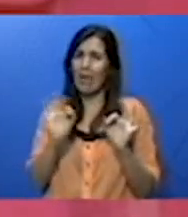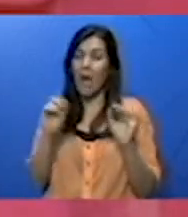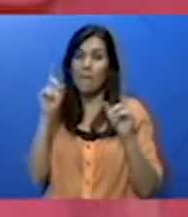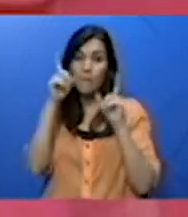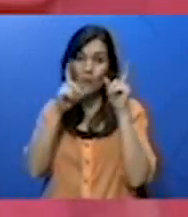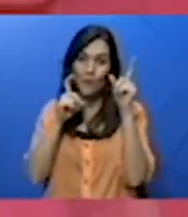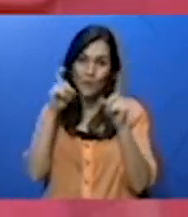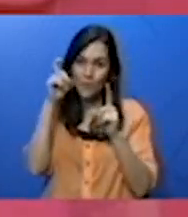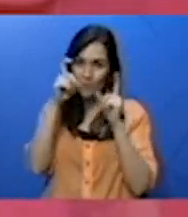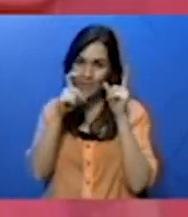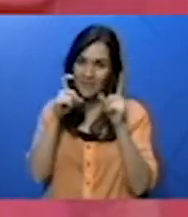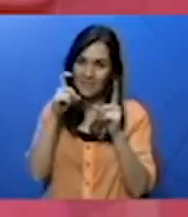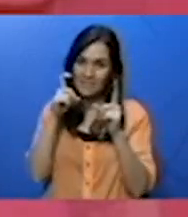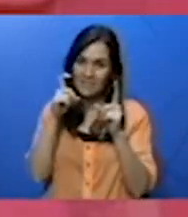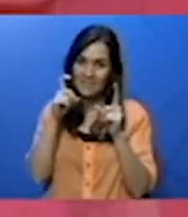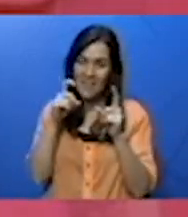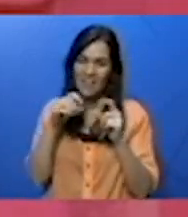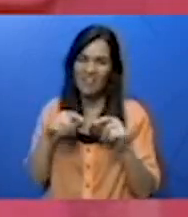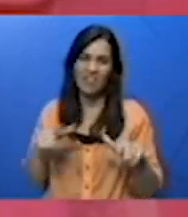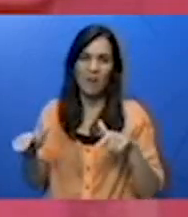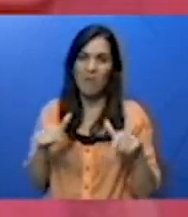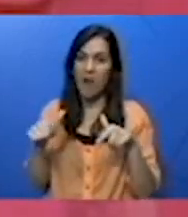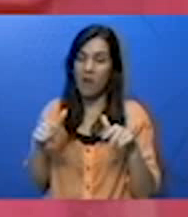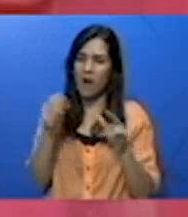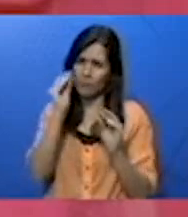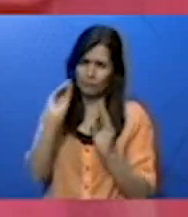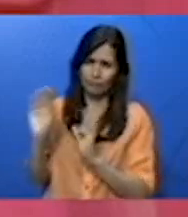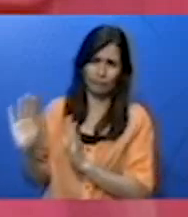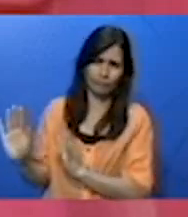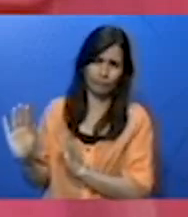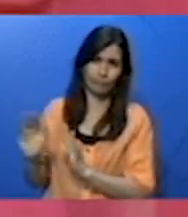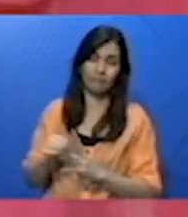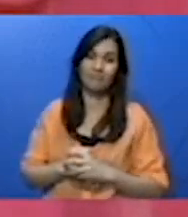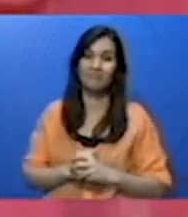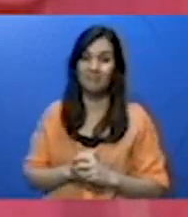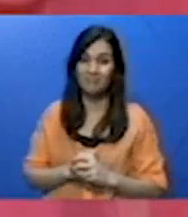preocupações, uma delas em trabalhar.